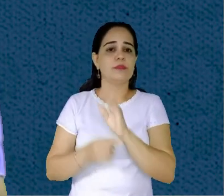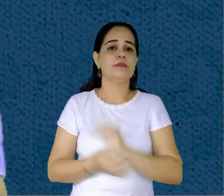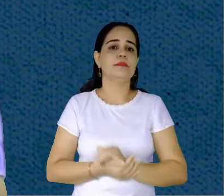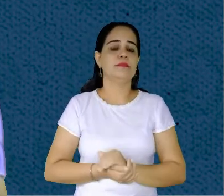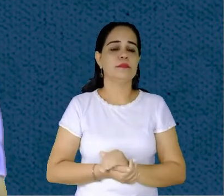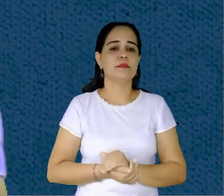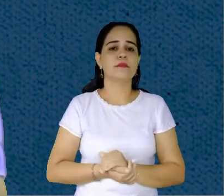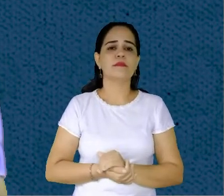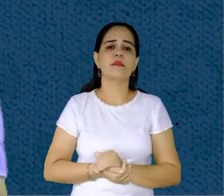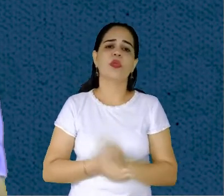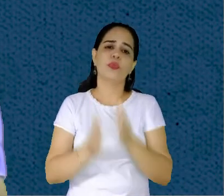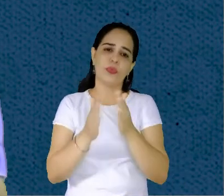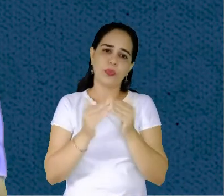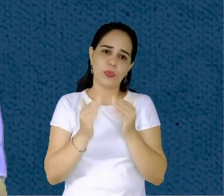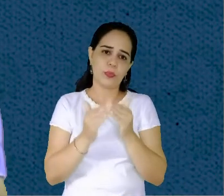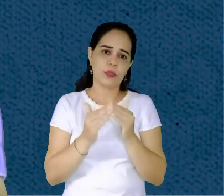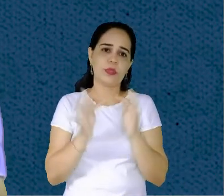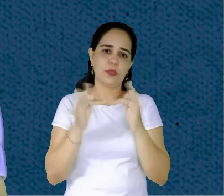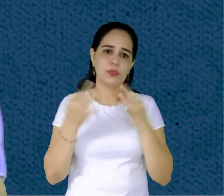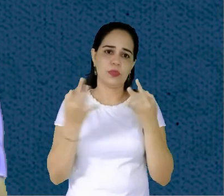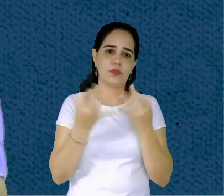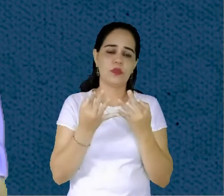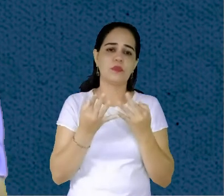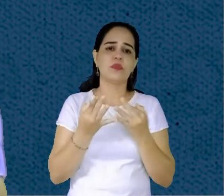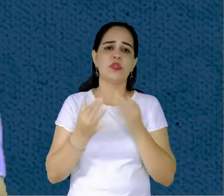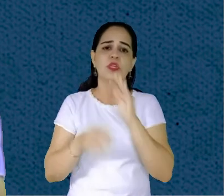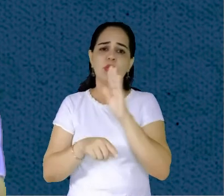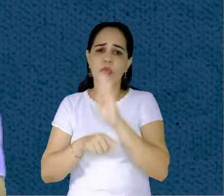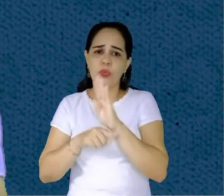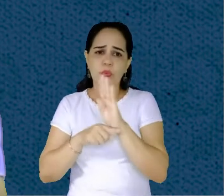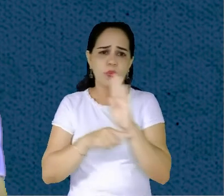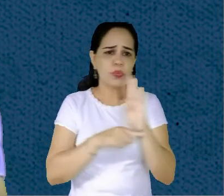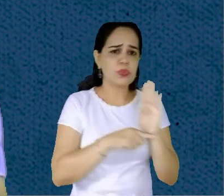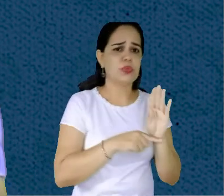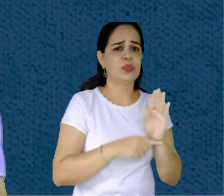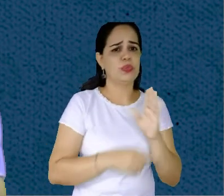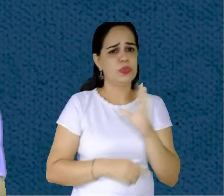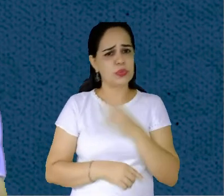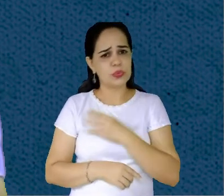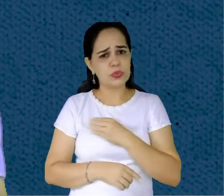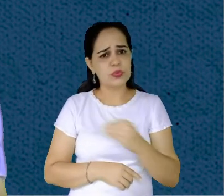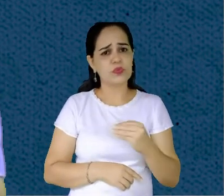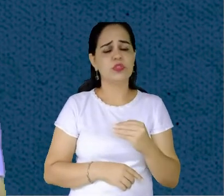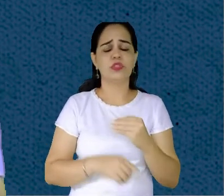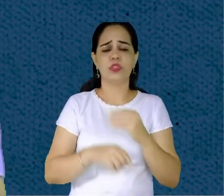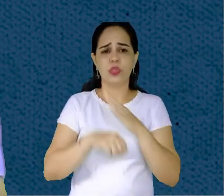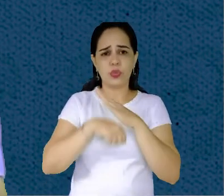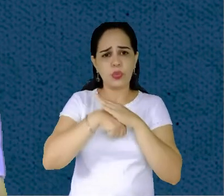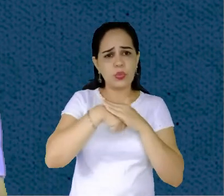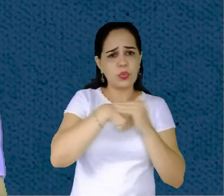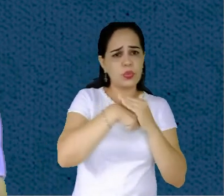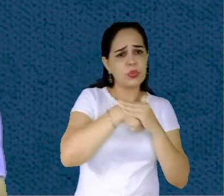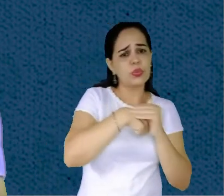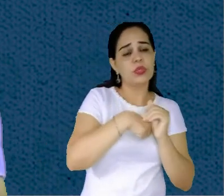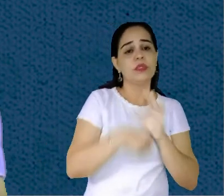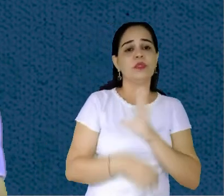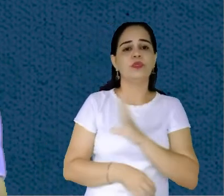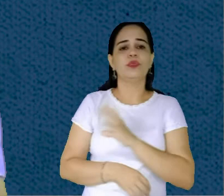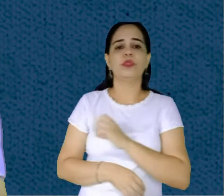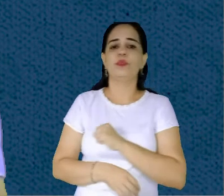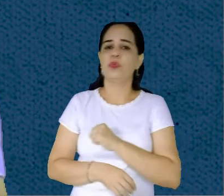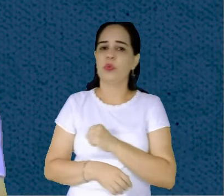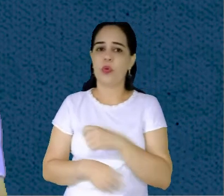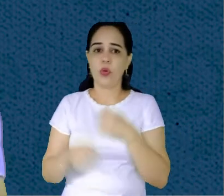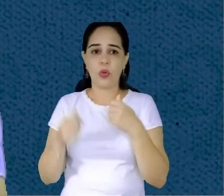das crianças com muito carinho, com muito amor, porque elas precisam do nosso carinho, do nosso